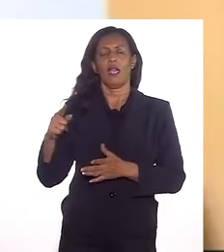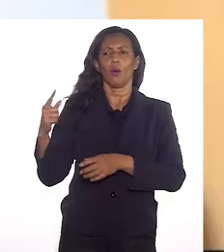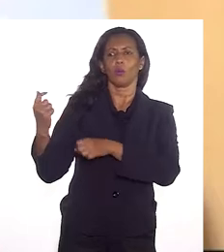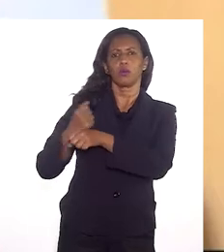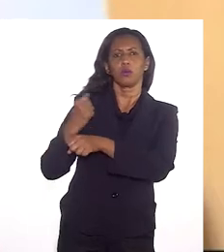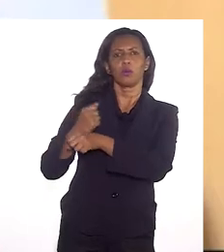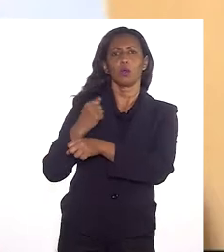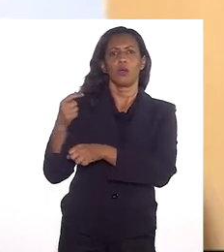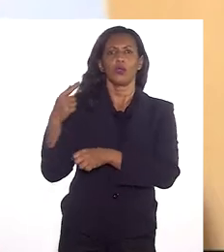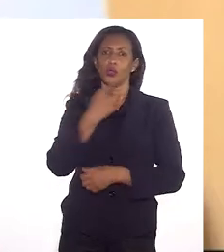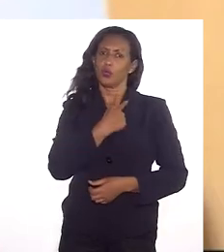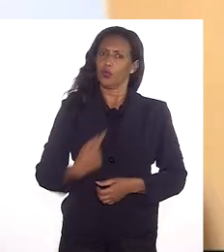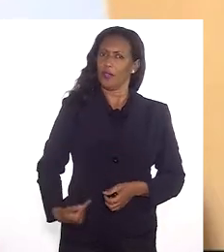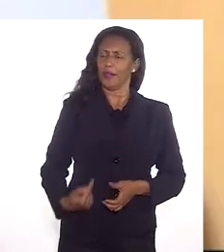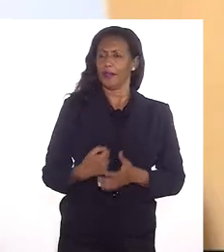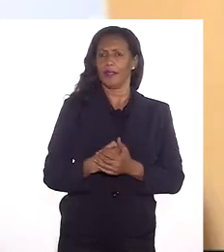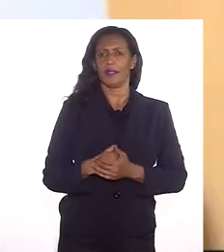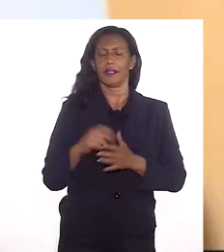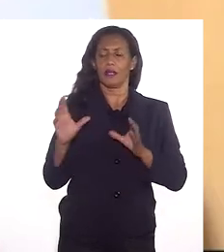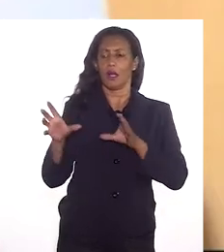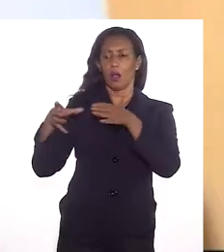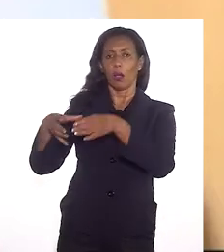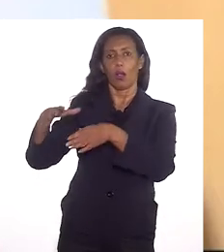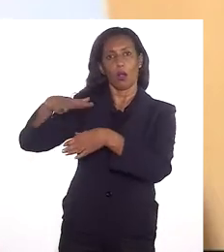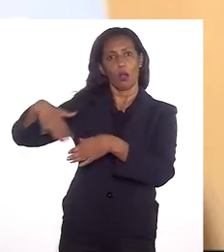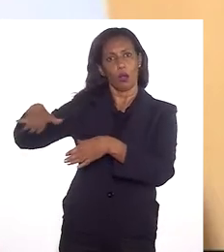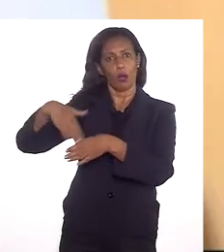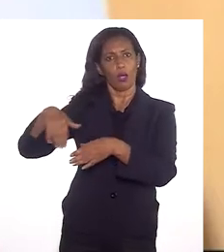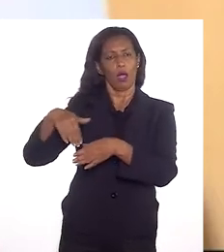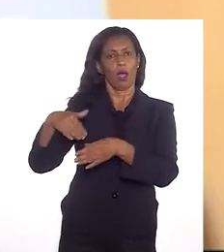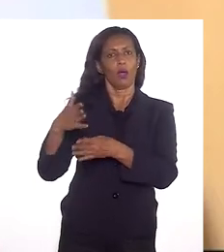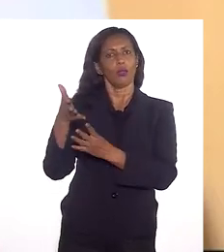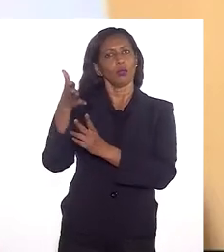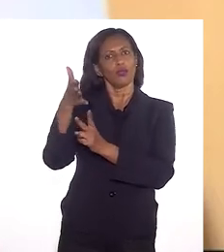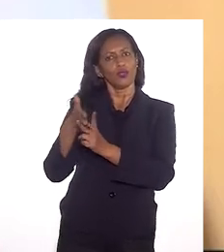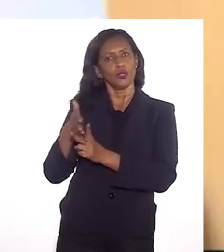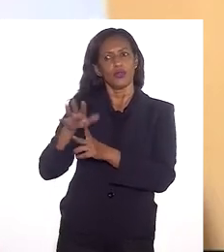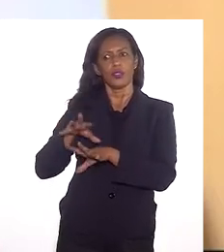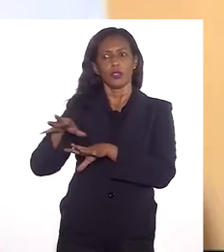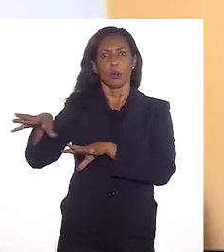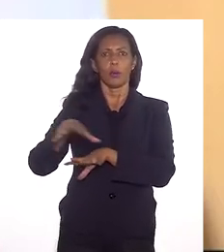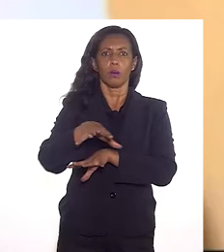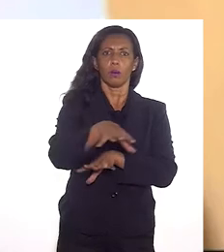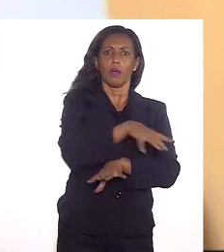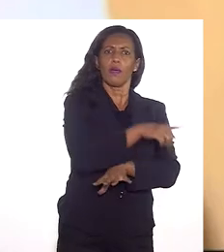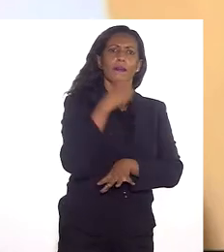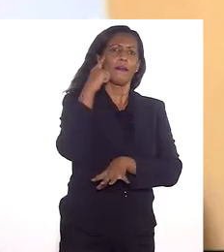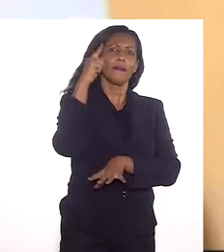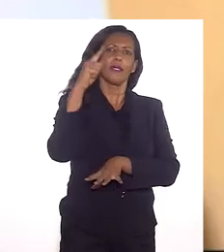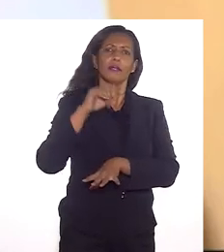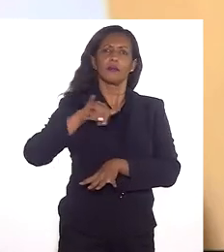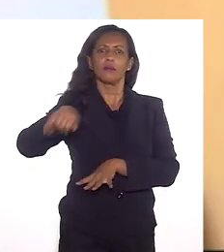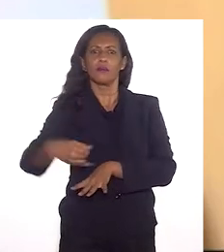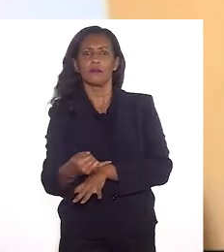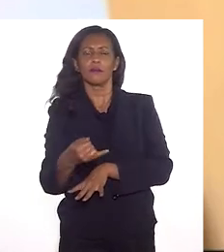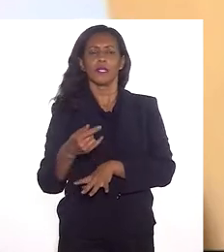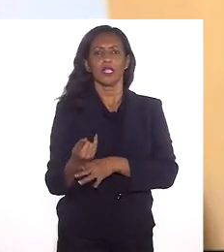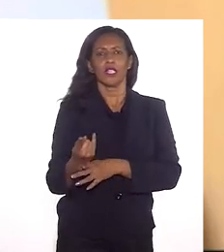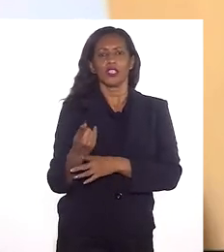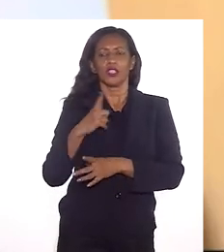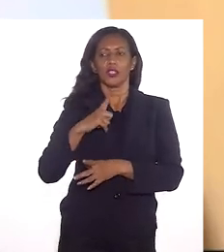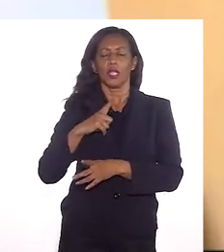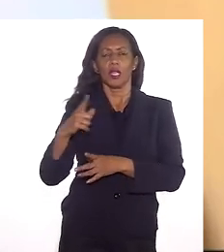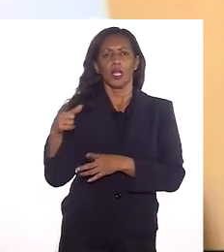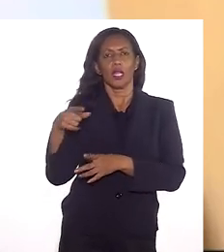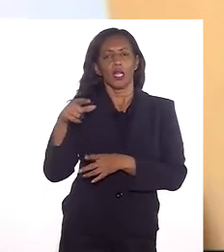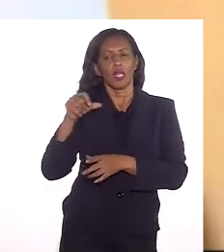discussão da construção de governança local, dividida por bairros e pensando na possibilidade de a gente criar